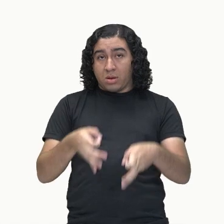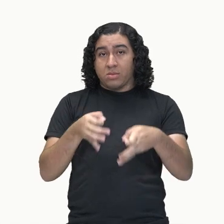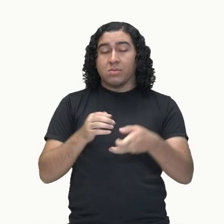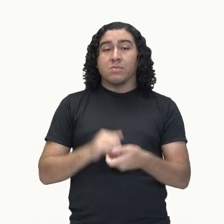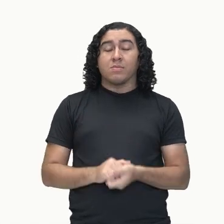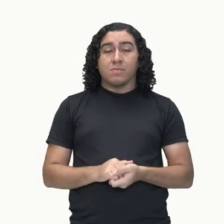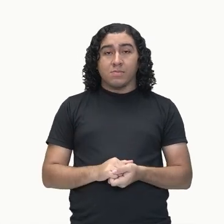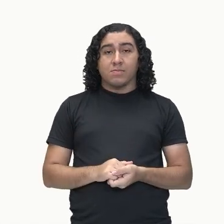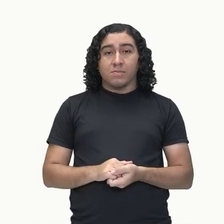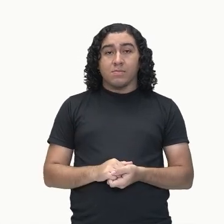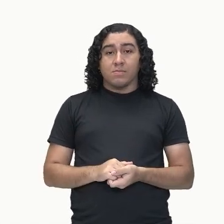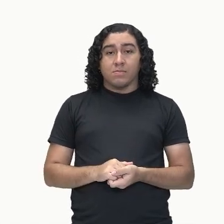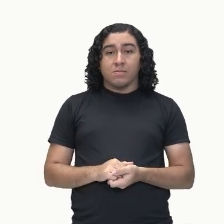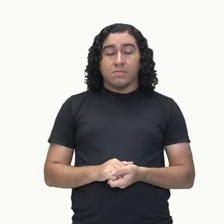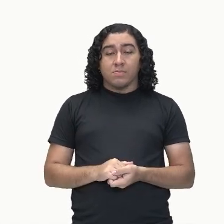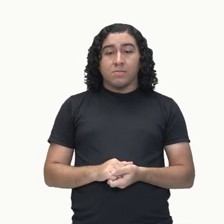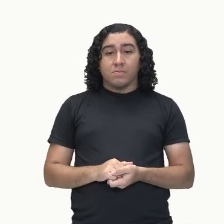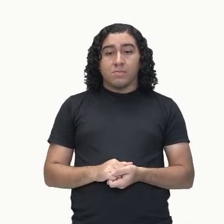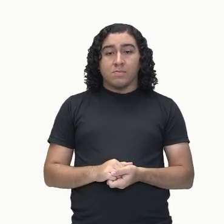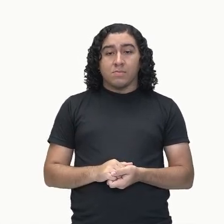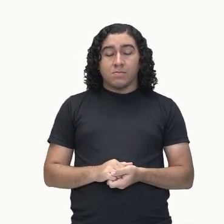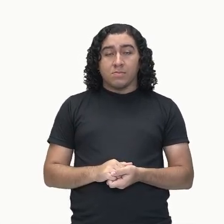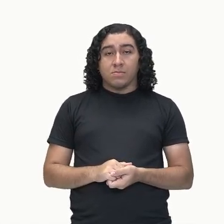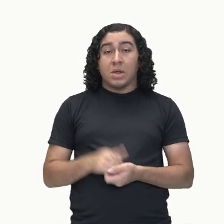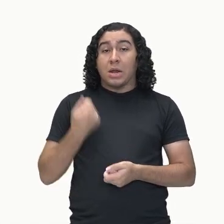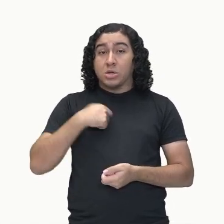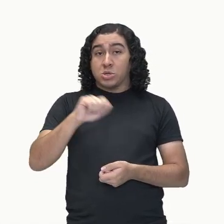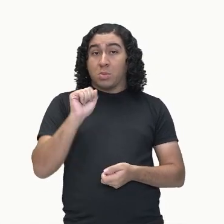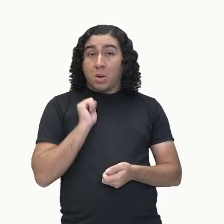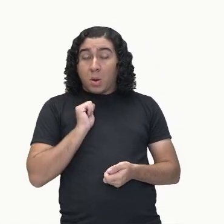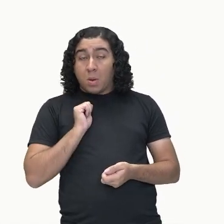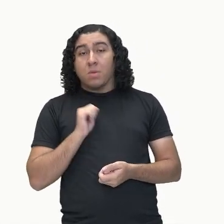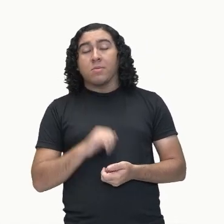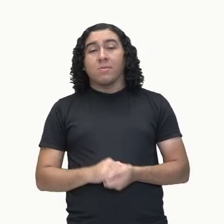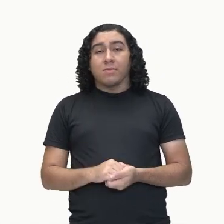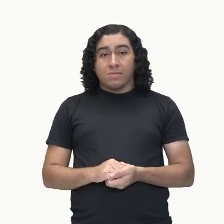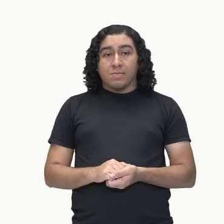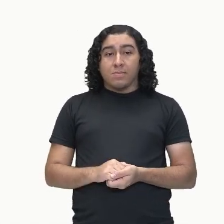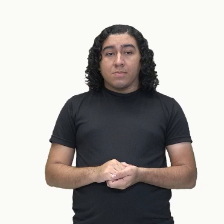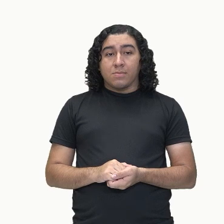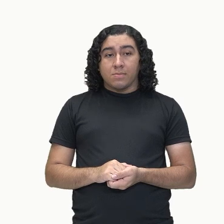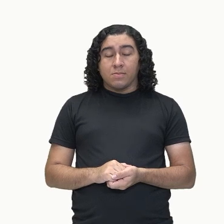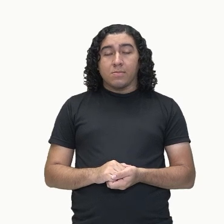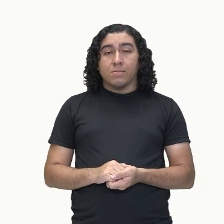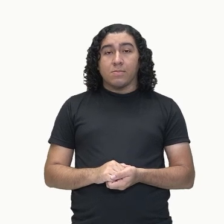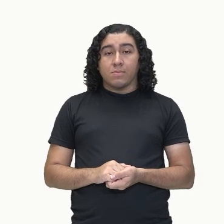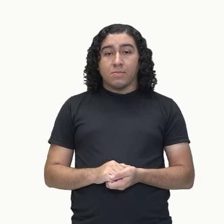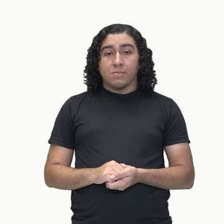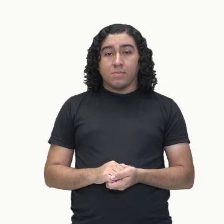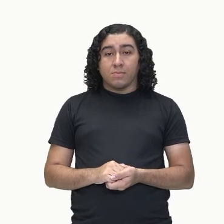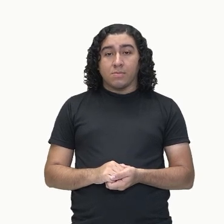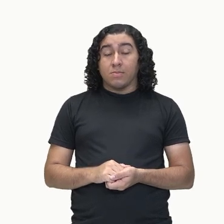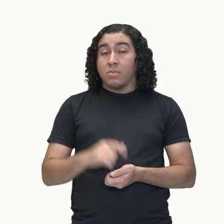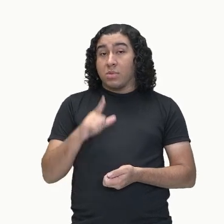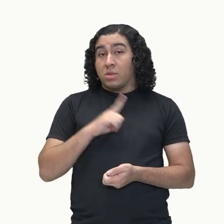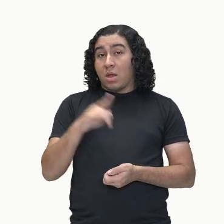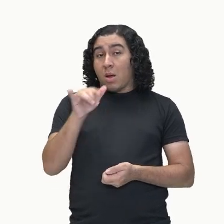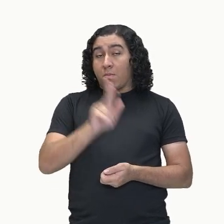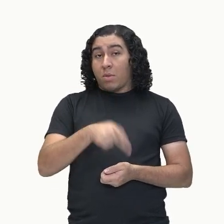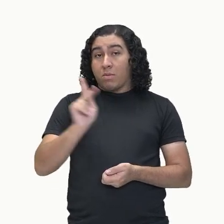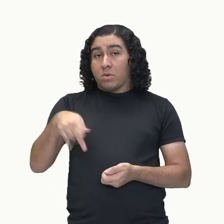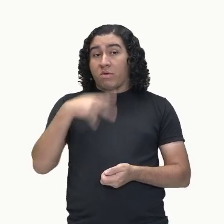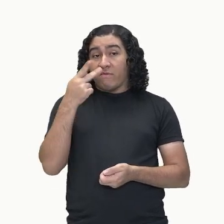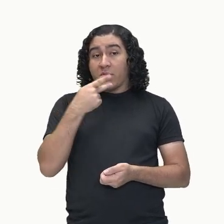chamou para escrever a carta na língua espanhola ah esta carta escribiria